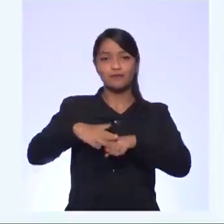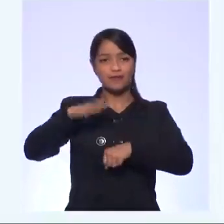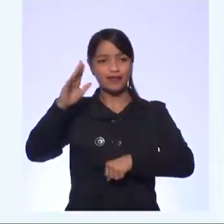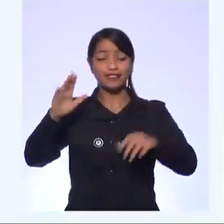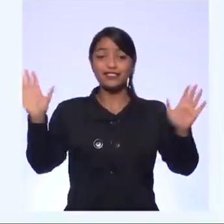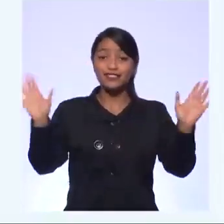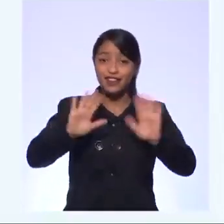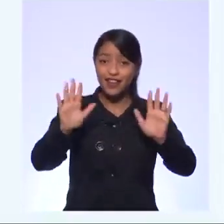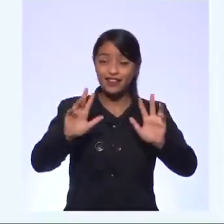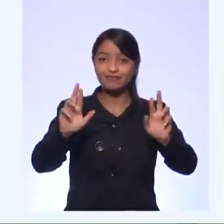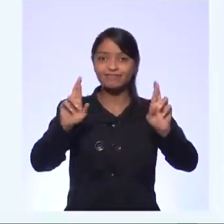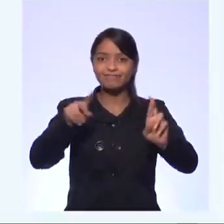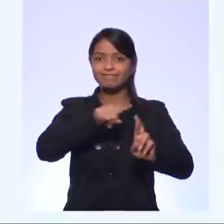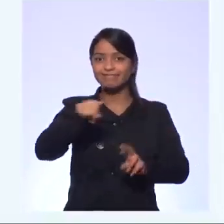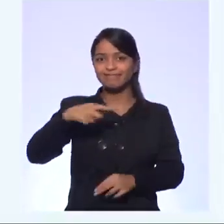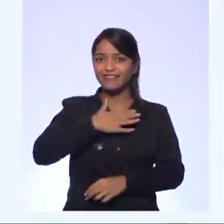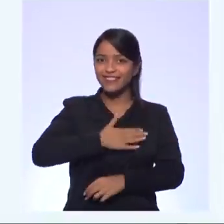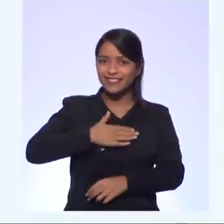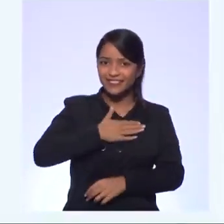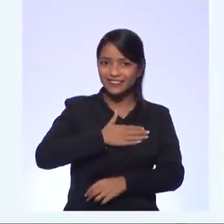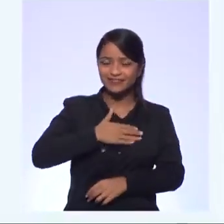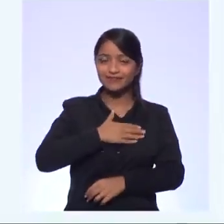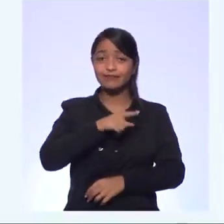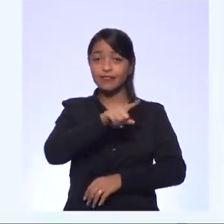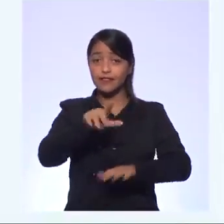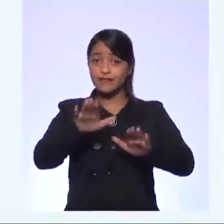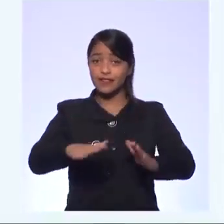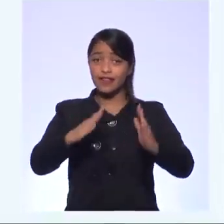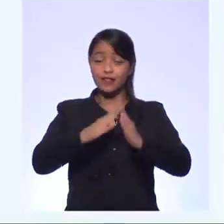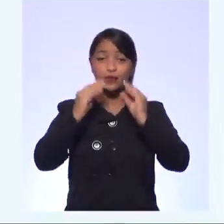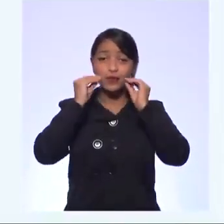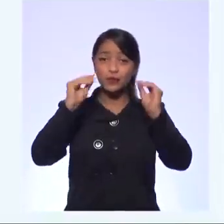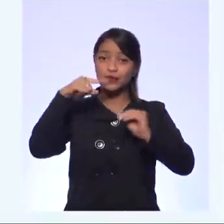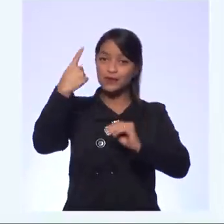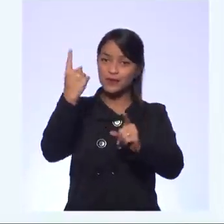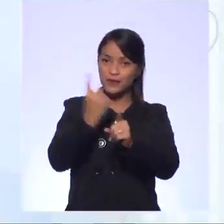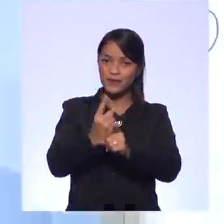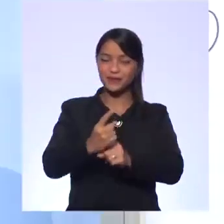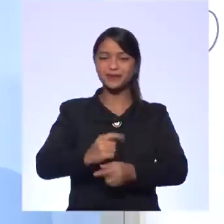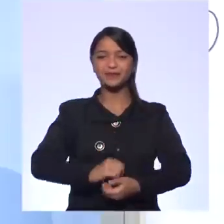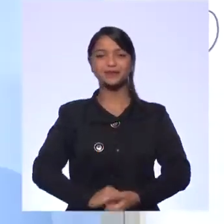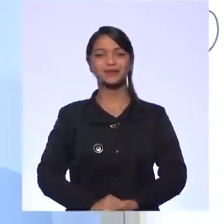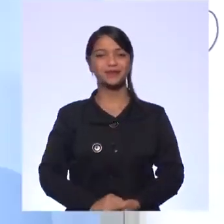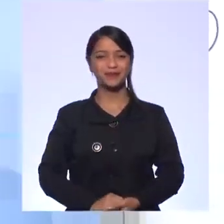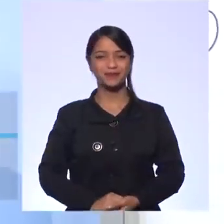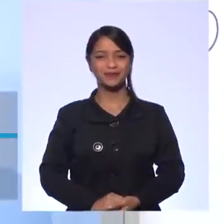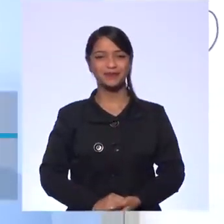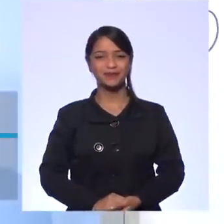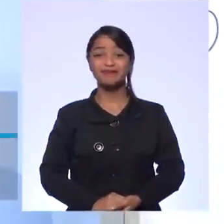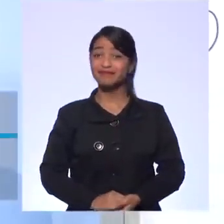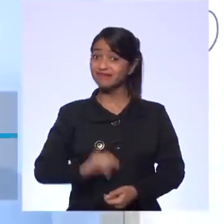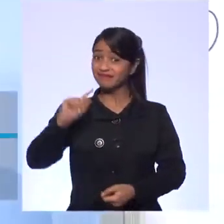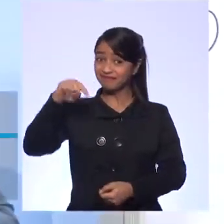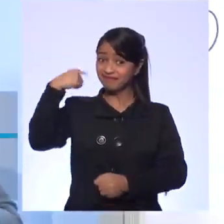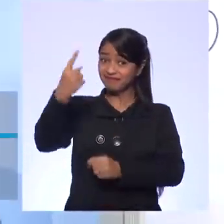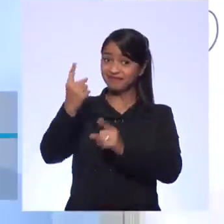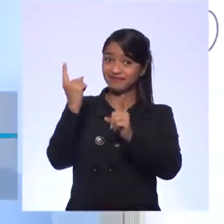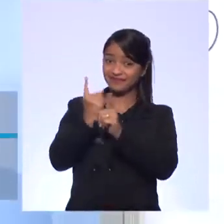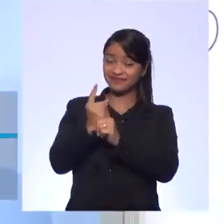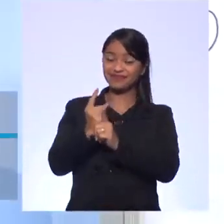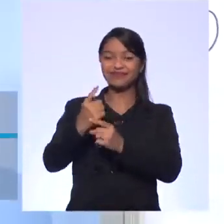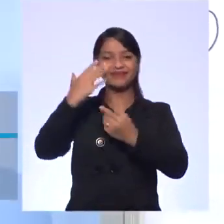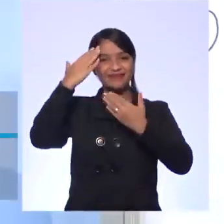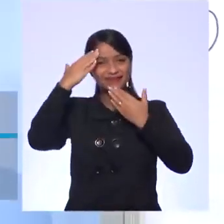Tchau, gente. Espero que tenham gostado. Fiquem em casa. Beijo. Até a próxima. Até a próxima, Aika.